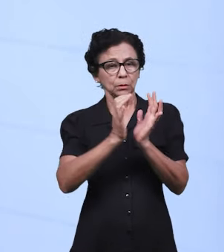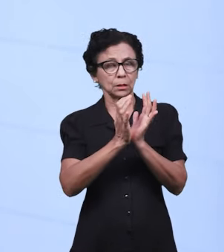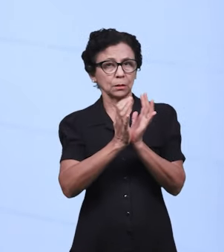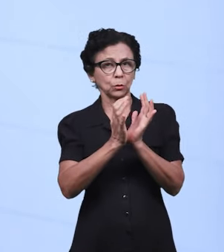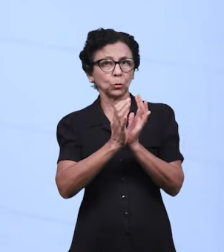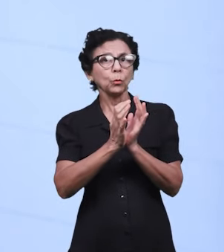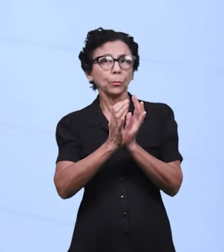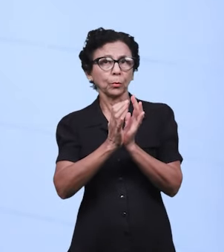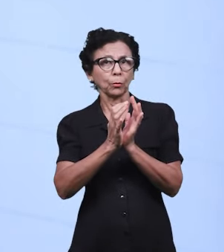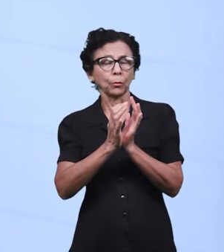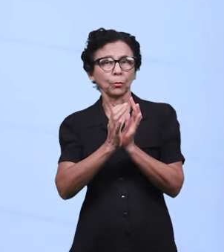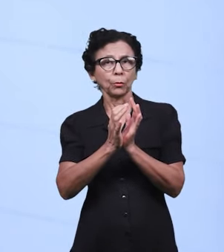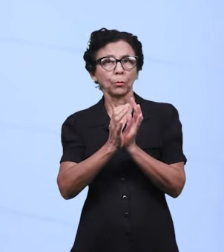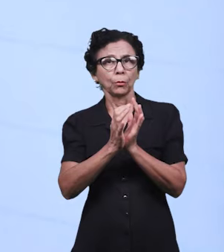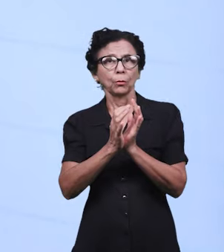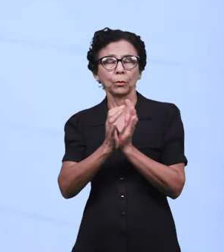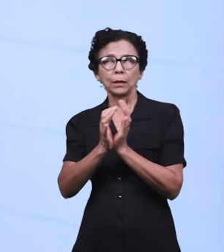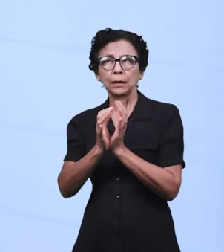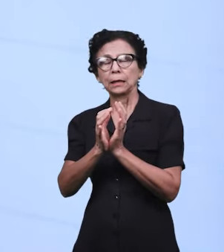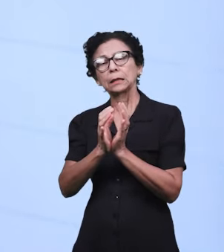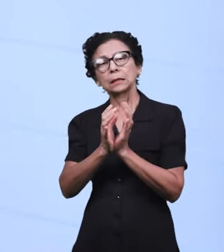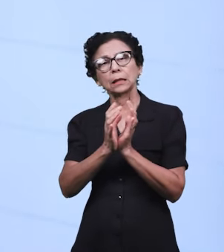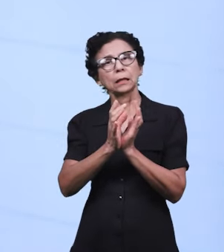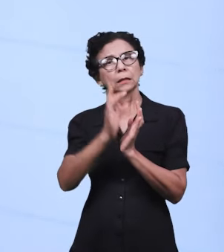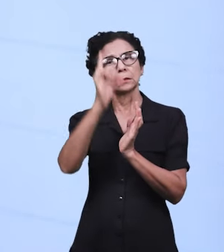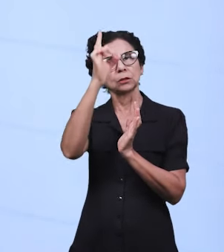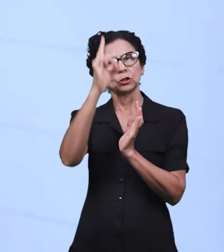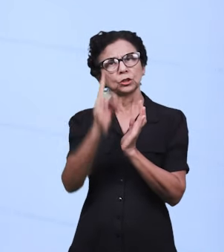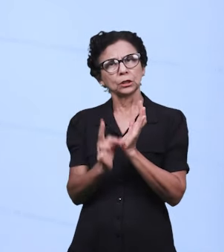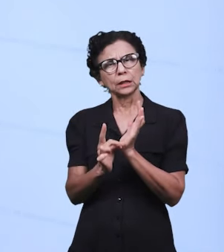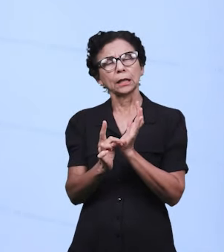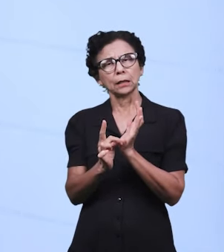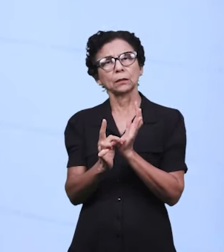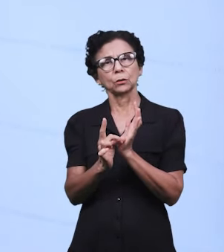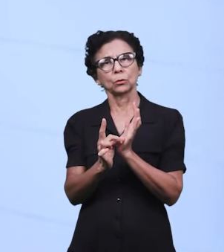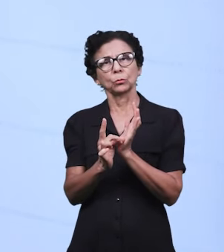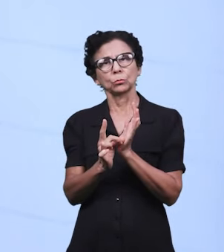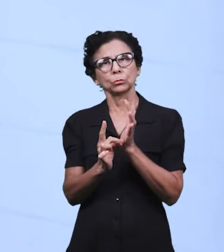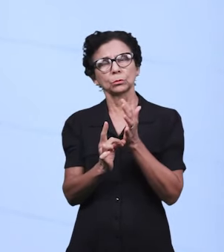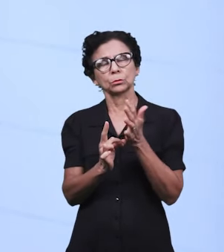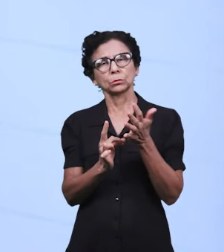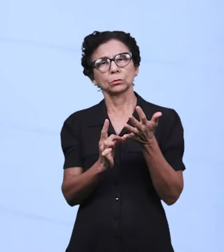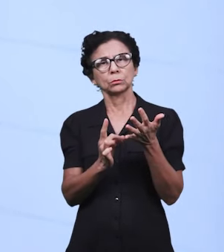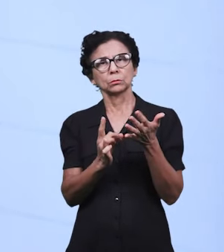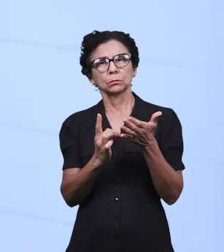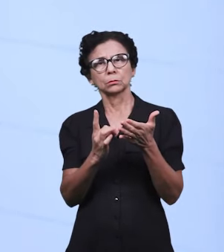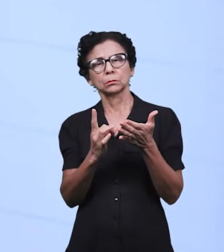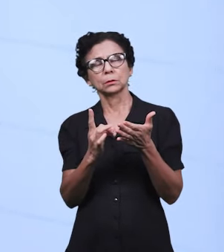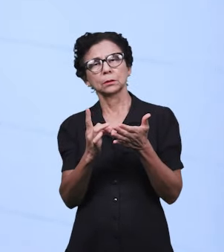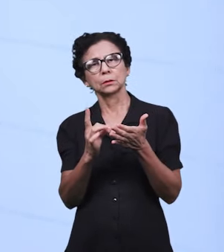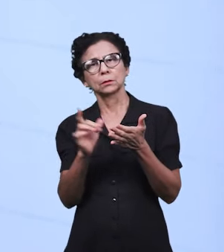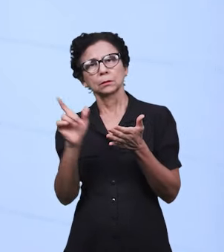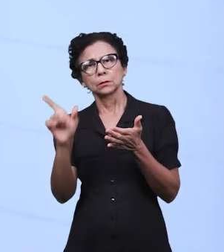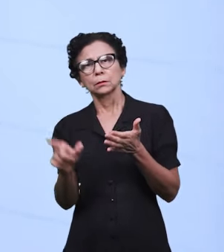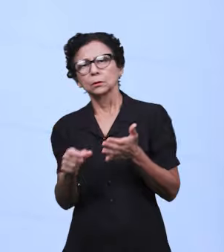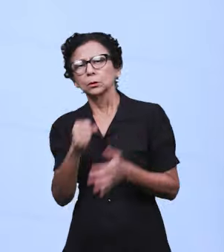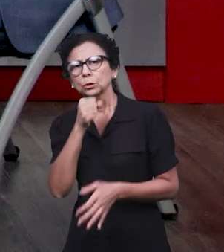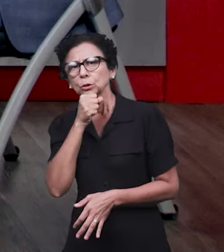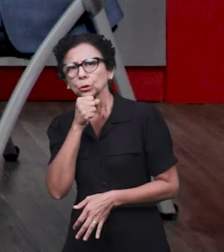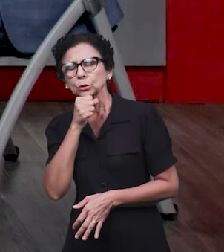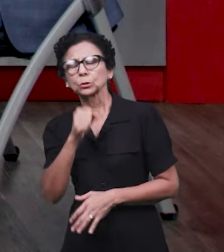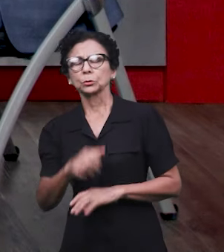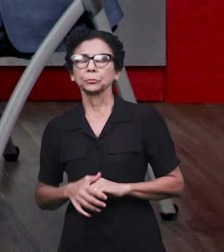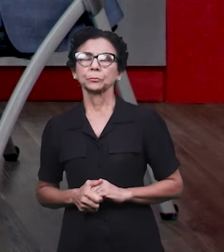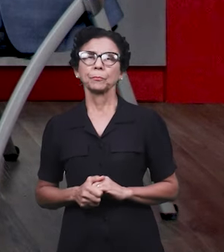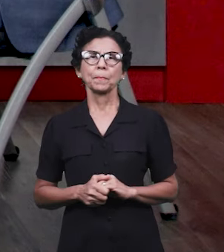direitos que estão elencados no Estatuto da Pessoa Idosa. E